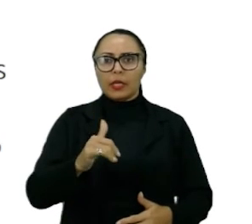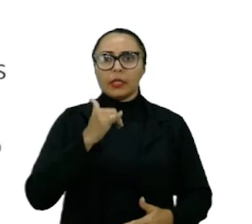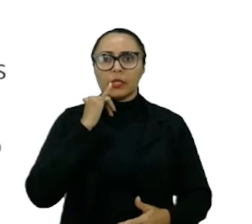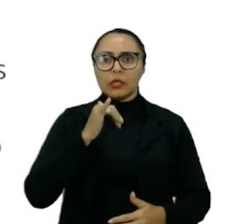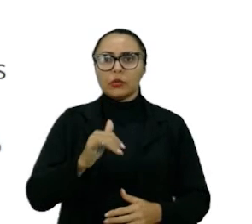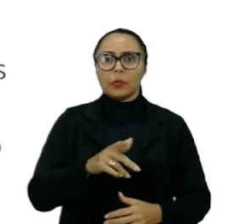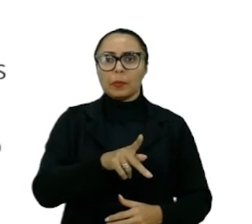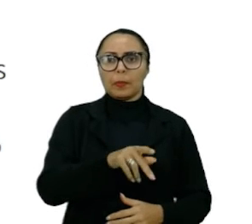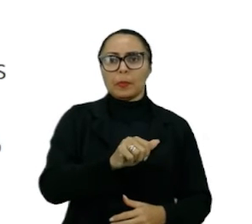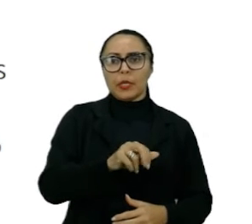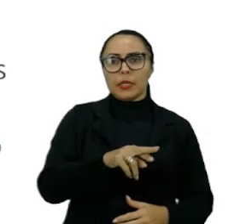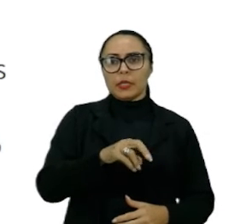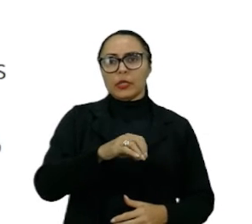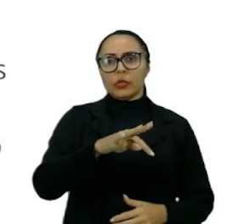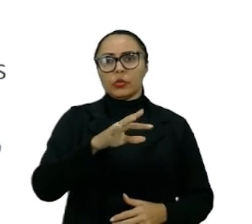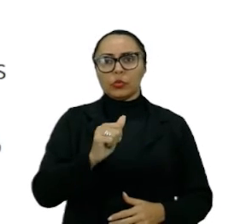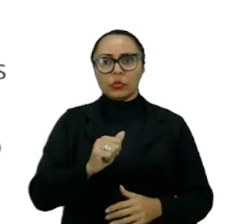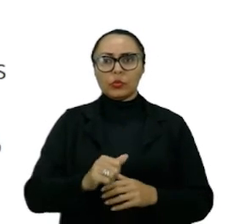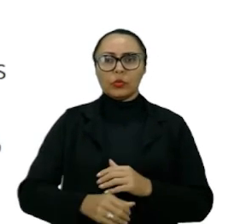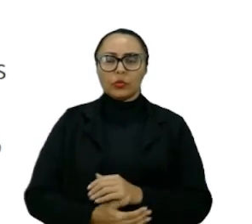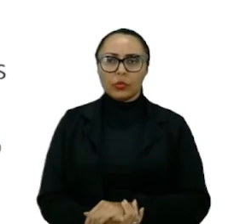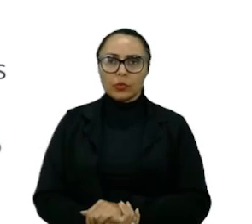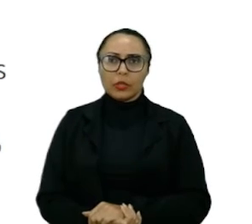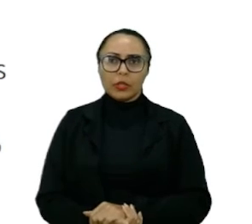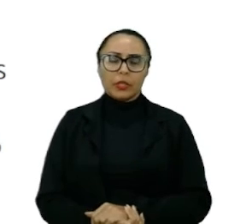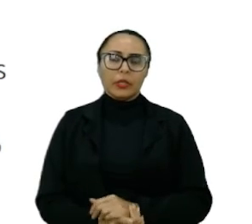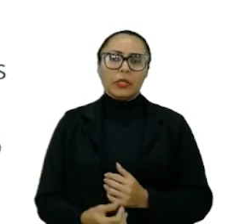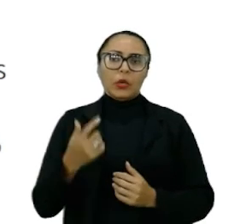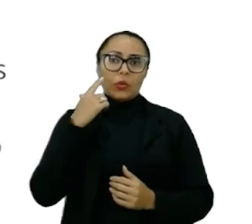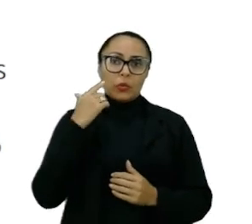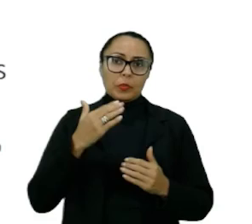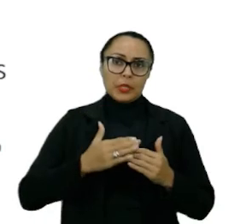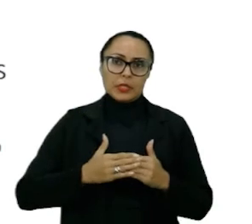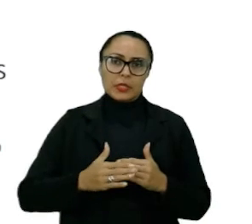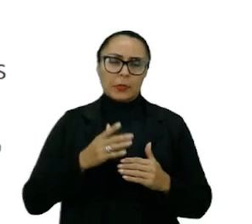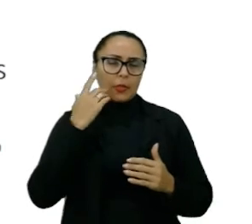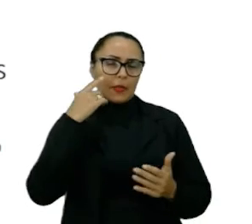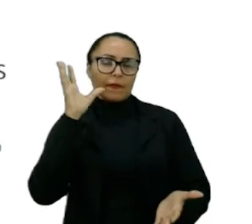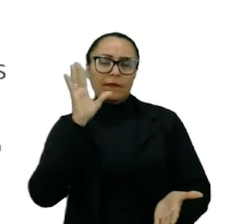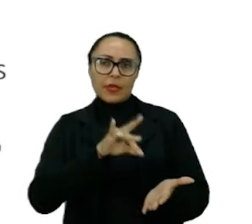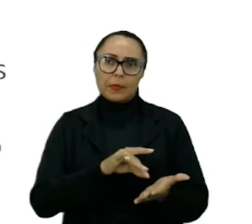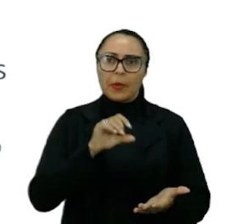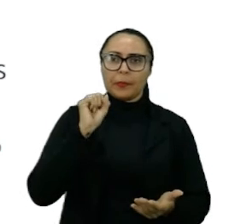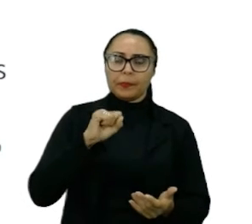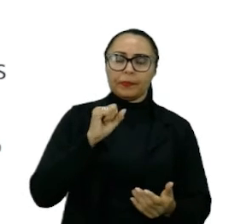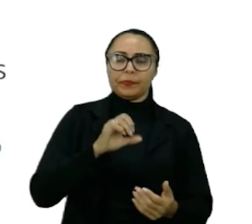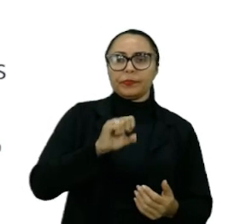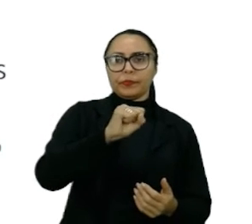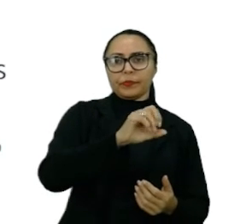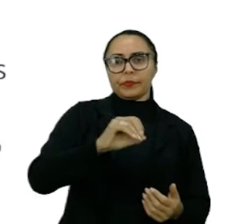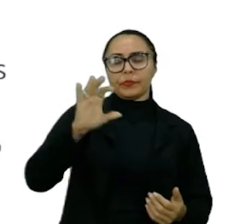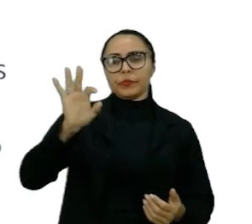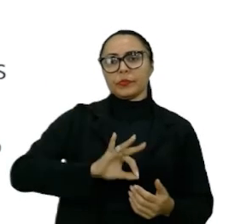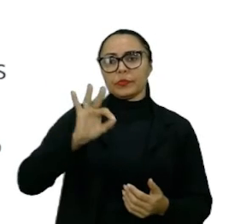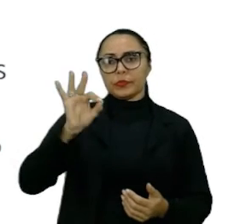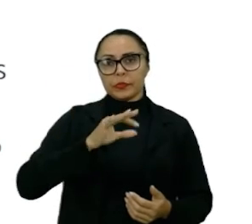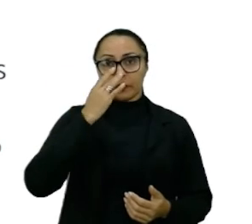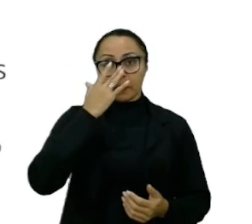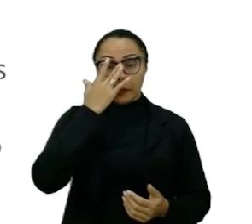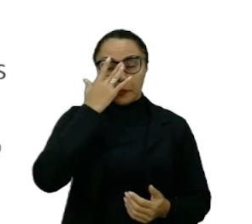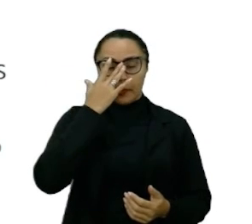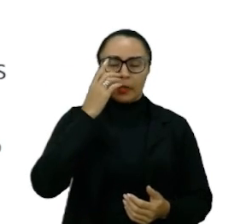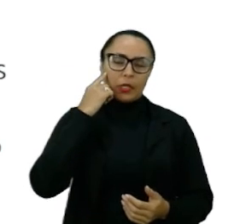outras palavras, o princípio de Pareto afirma que 80% dos eventos ocorrem